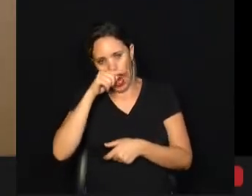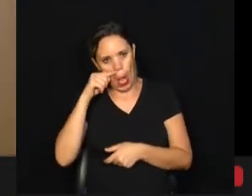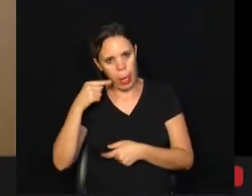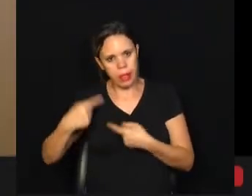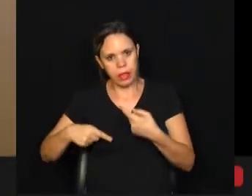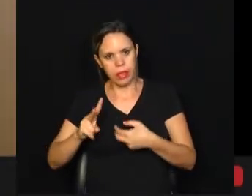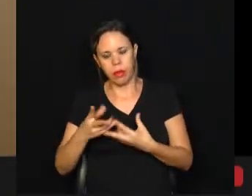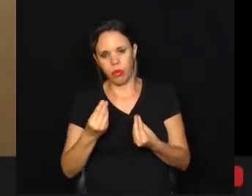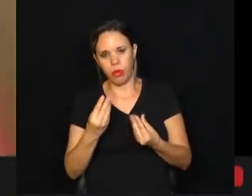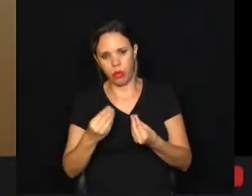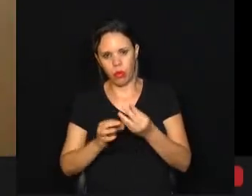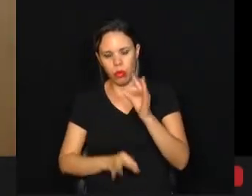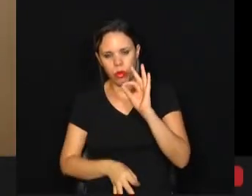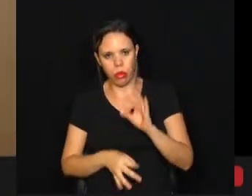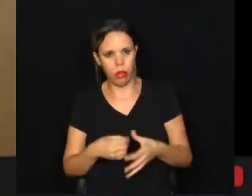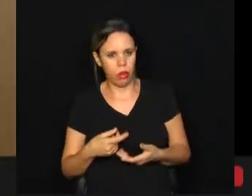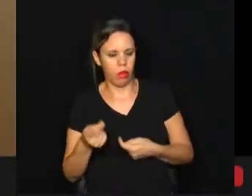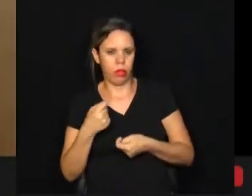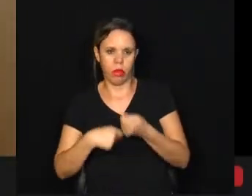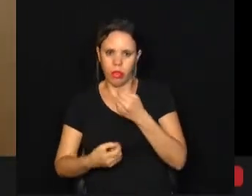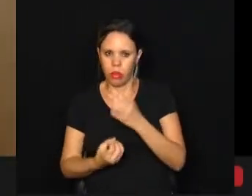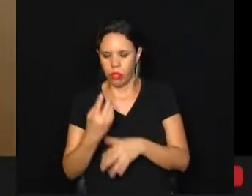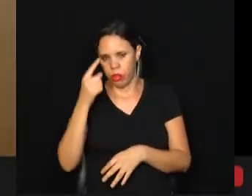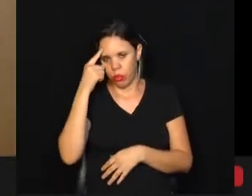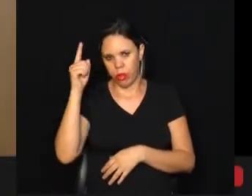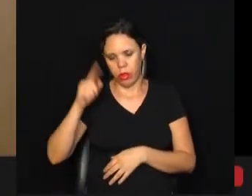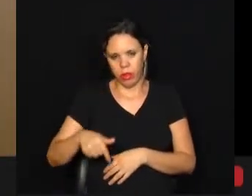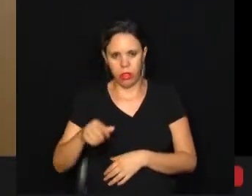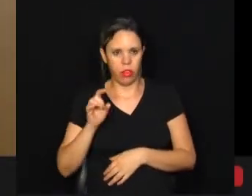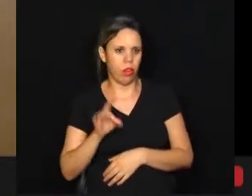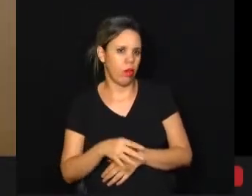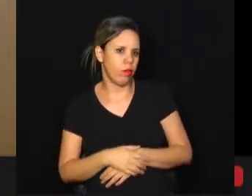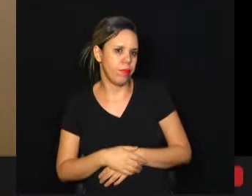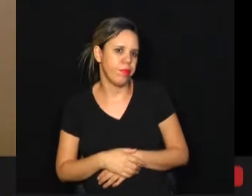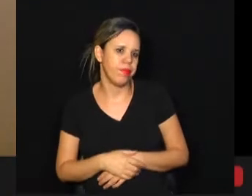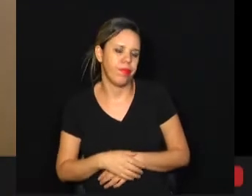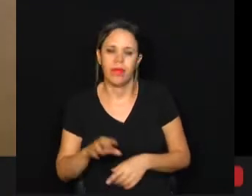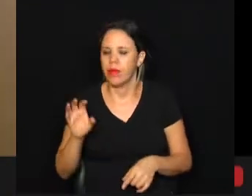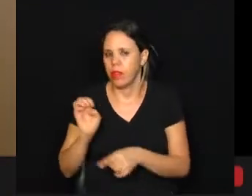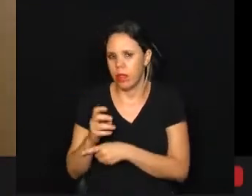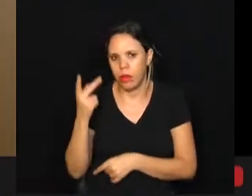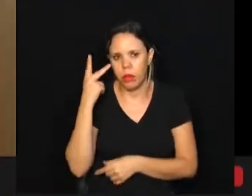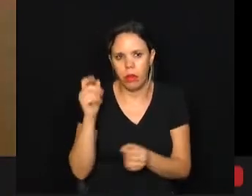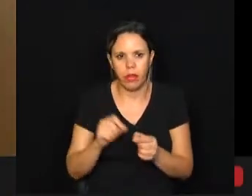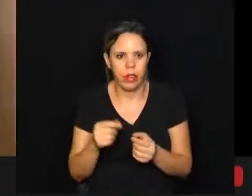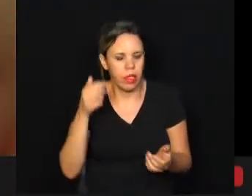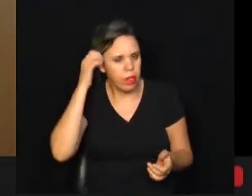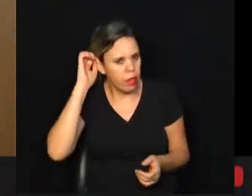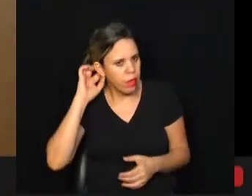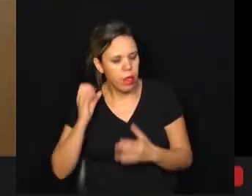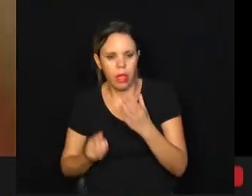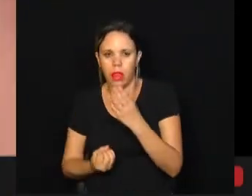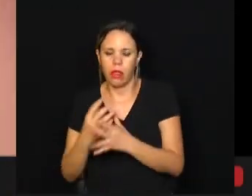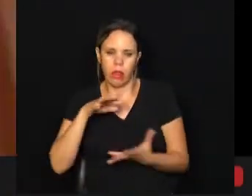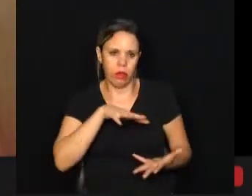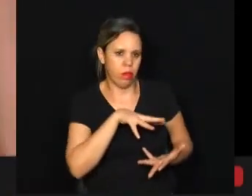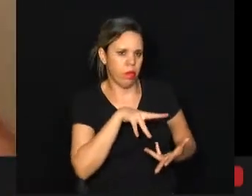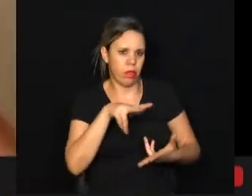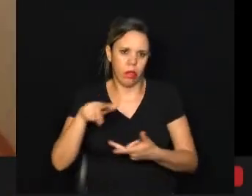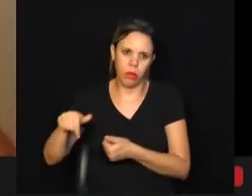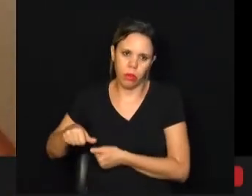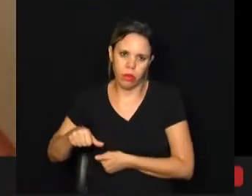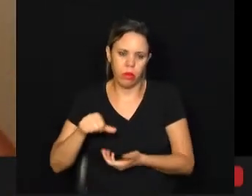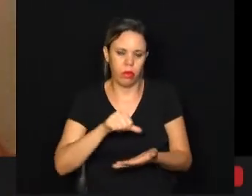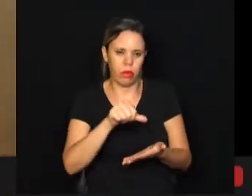discutir muito. Porque a economia criativa não é exatamente aquilo que o Estado de São Paulo está fazendo, mas é o que acontece no mundo, um setor